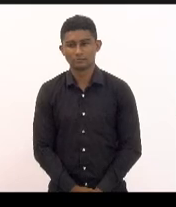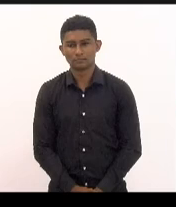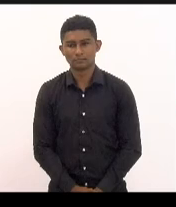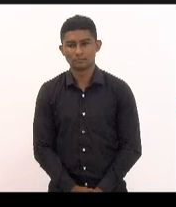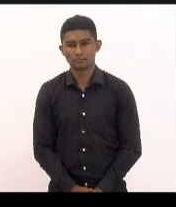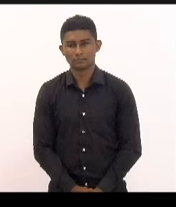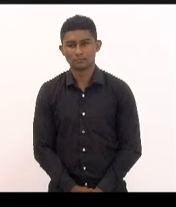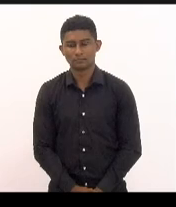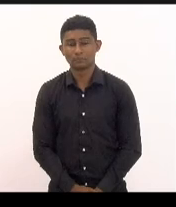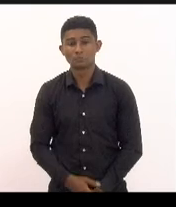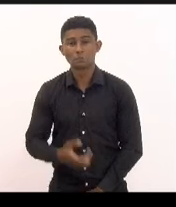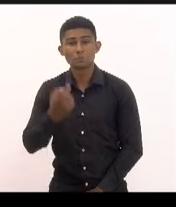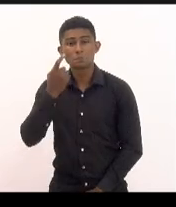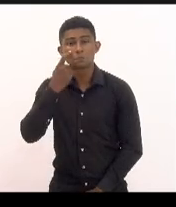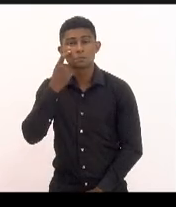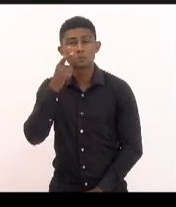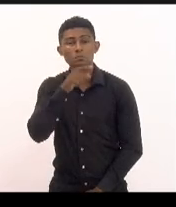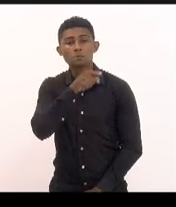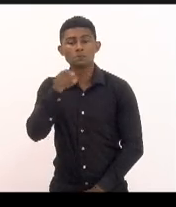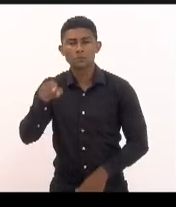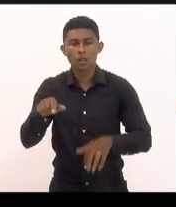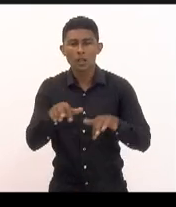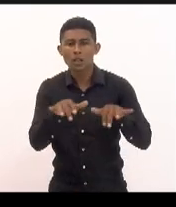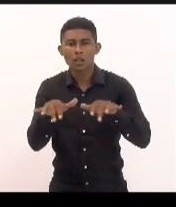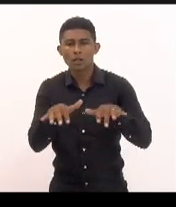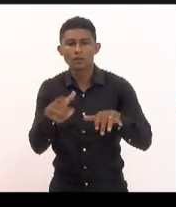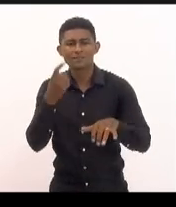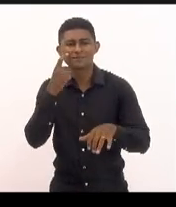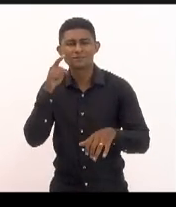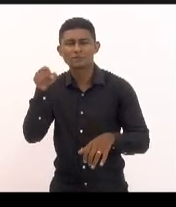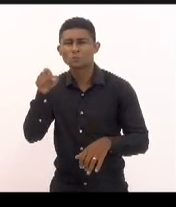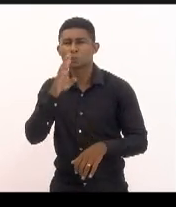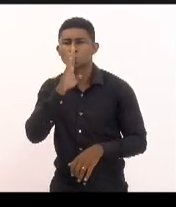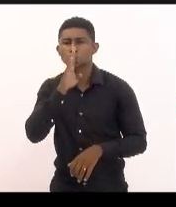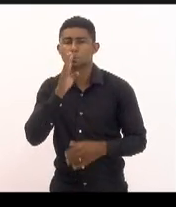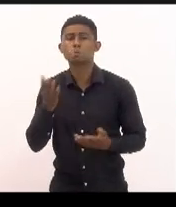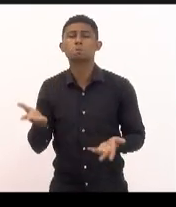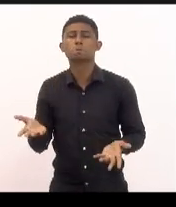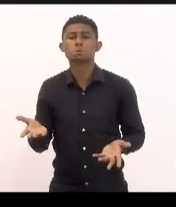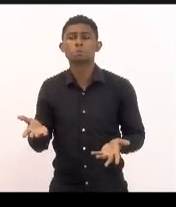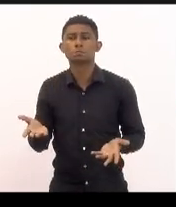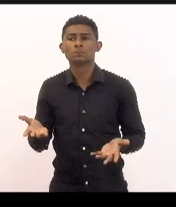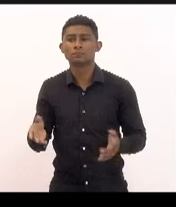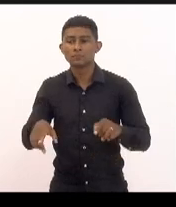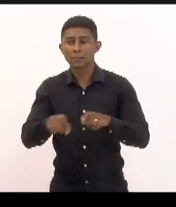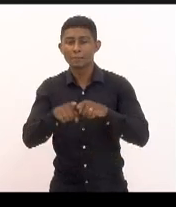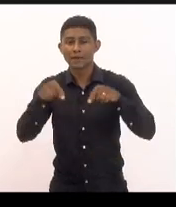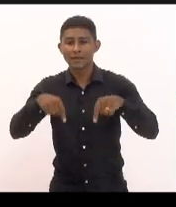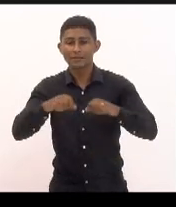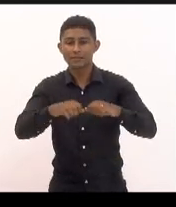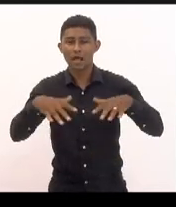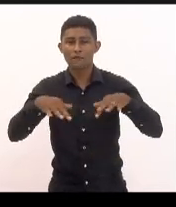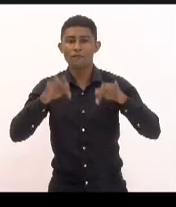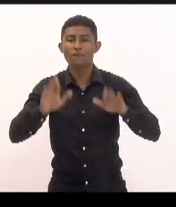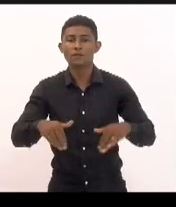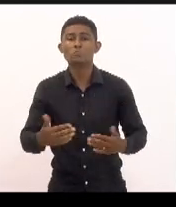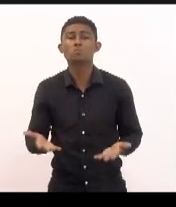Pediram o pessoal de suporte, que ficou mudo. Inclusive, até para me encerrar a sessão aqui.